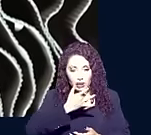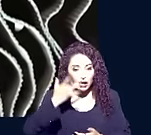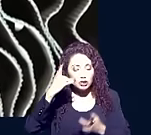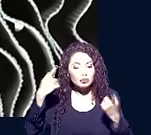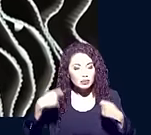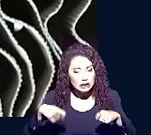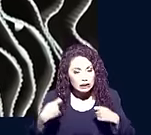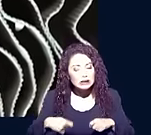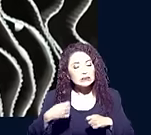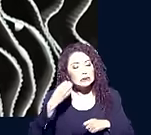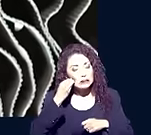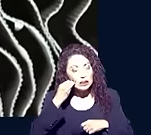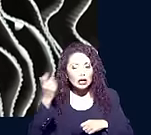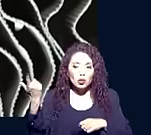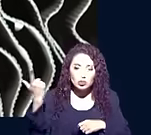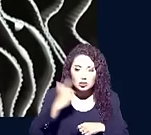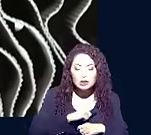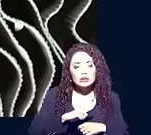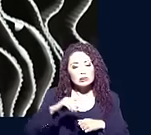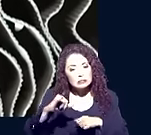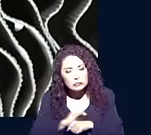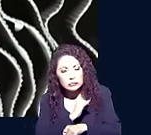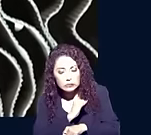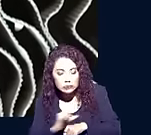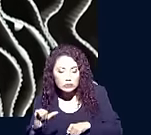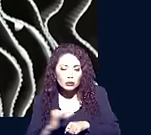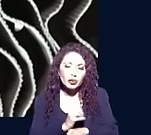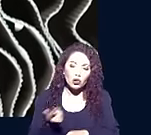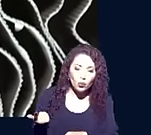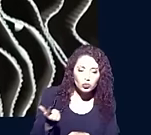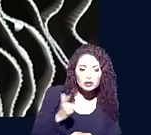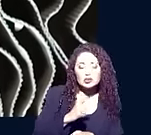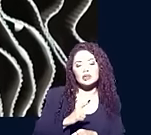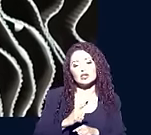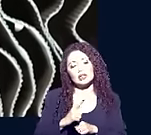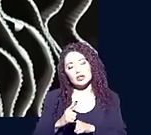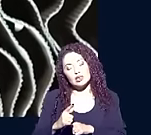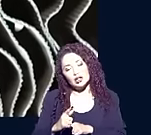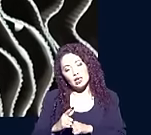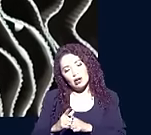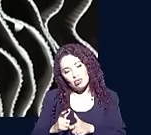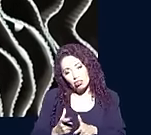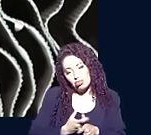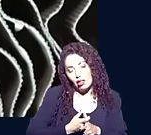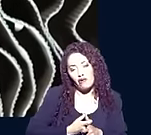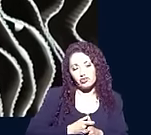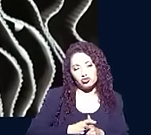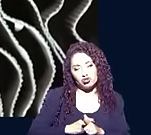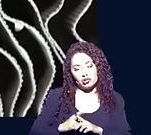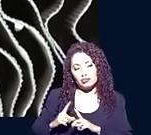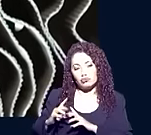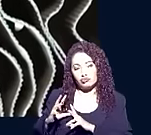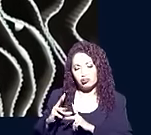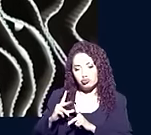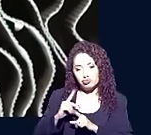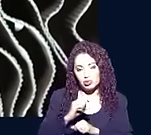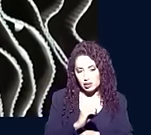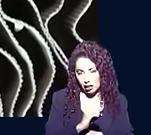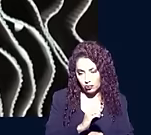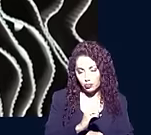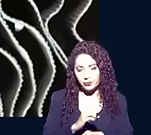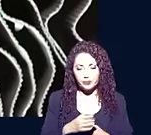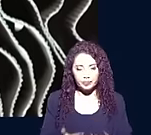buscando alternativas para defic zero e se o governo nós passamos aí por um